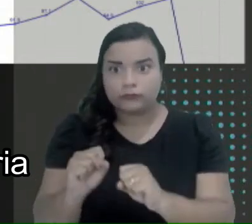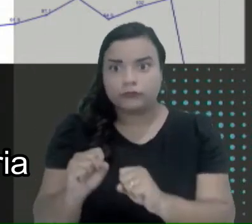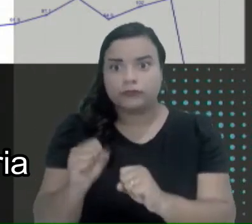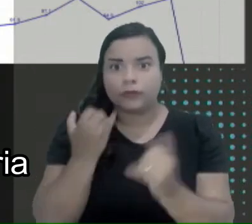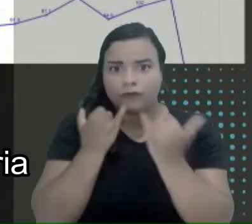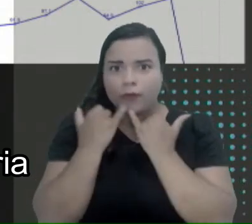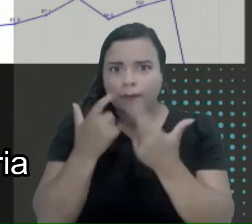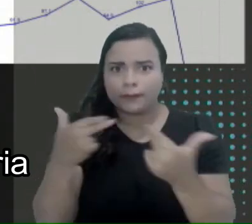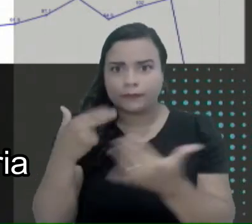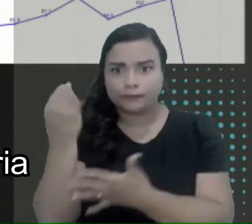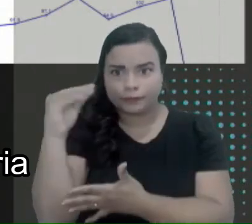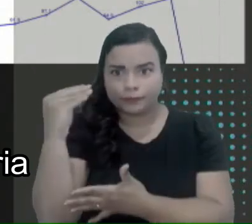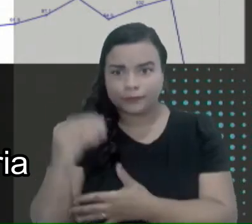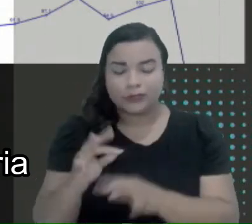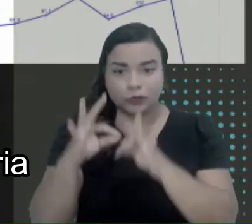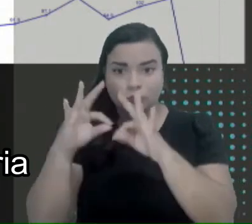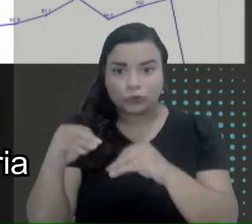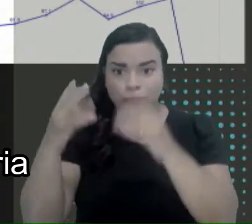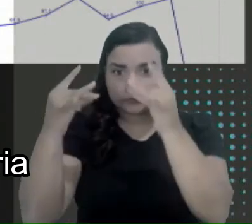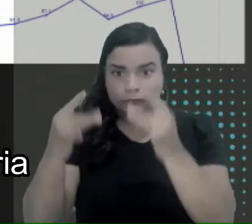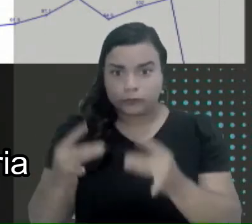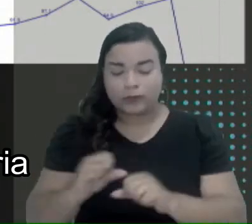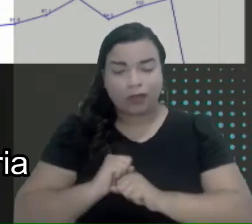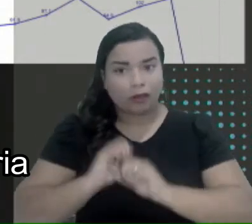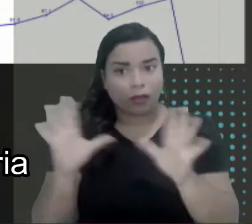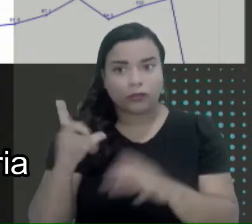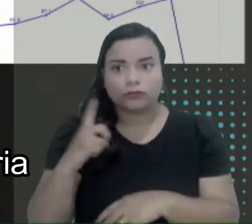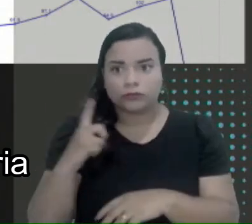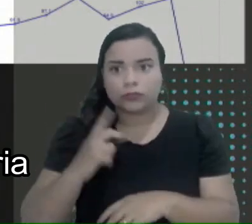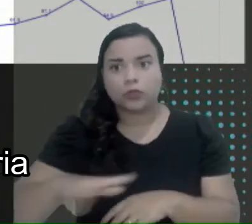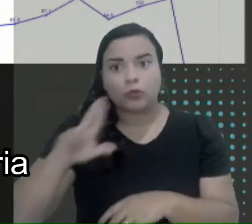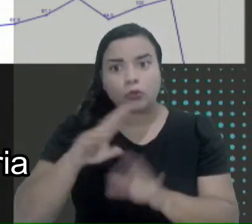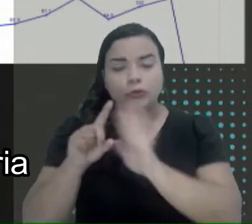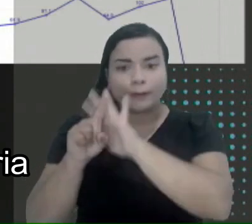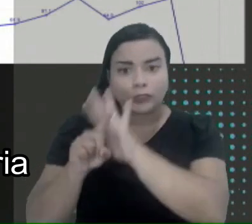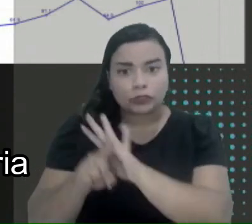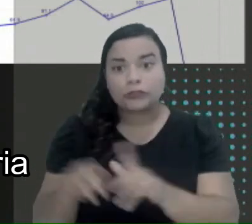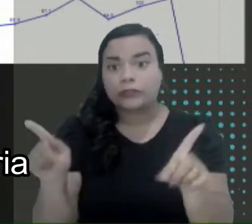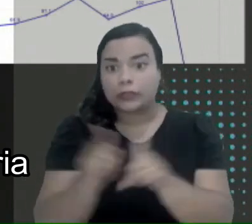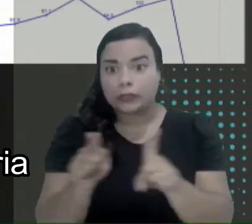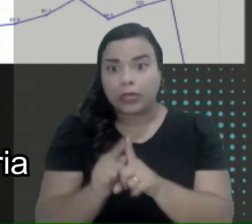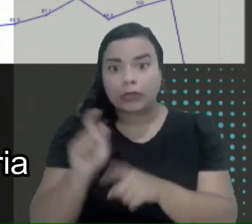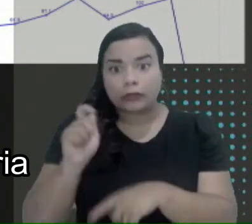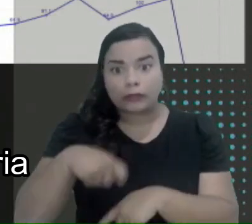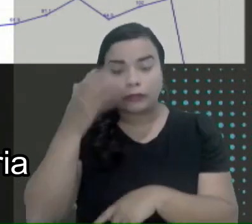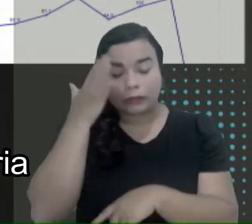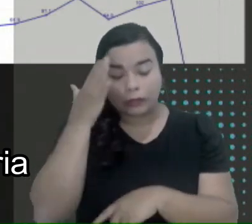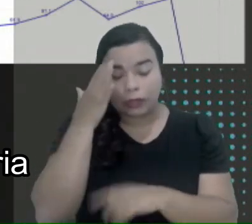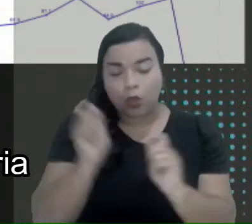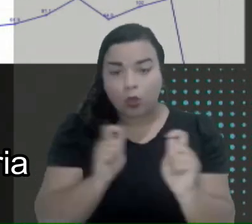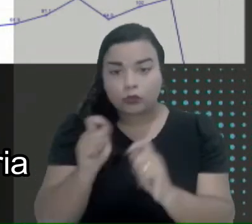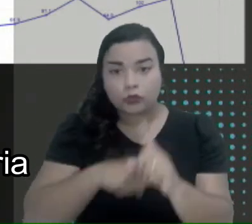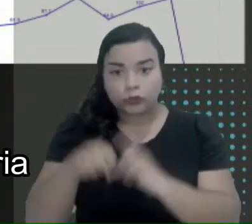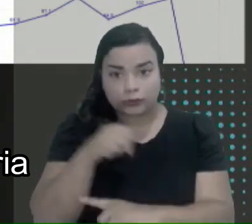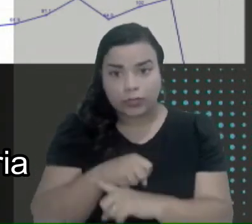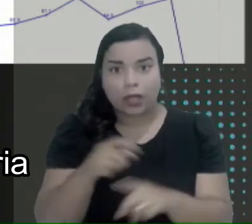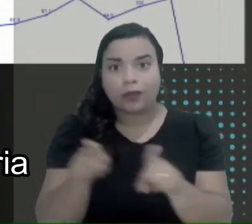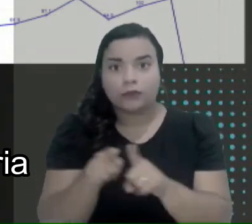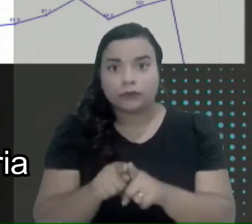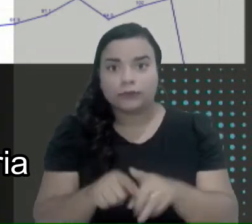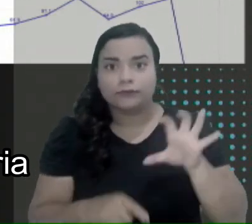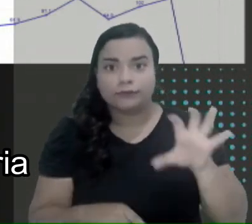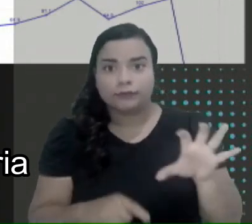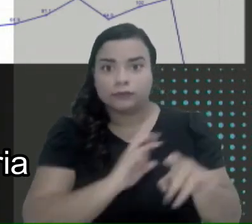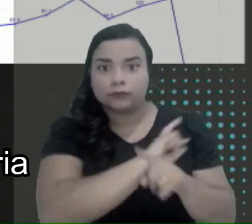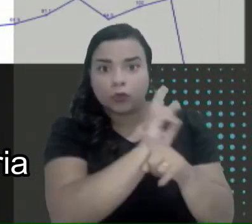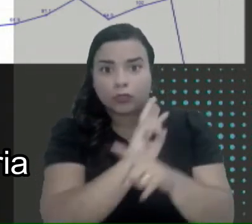forma transparente para o uso, tanto para pesquisa quanto para o controle social. Mas também lançamos o monitor de